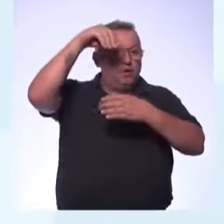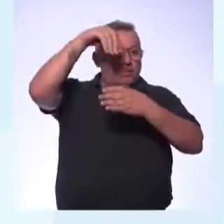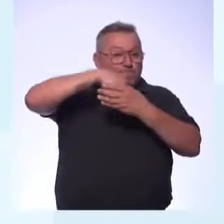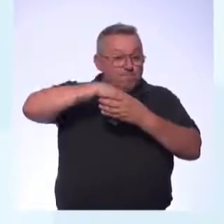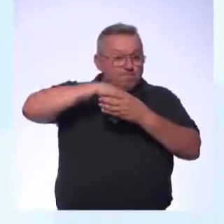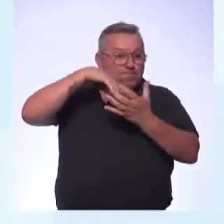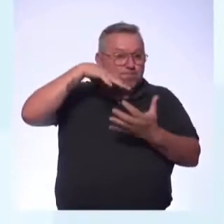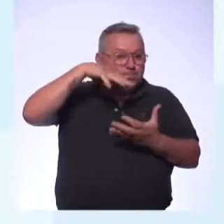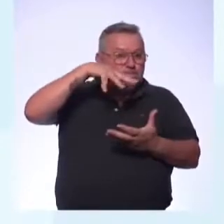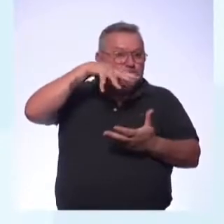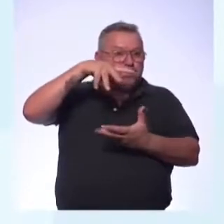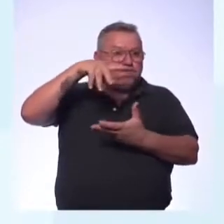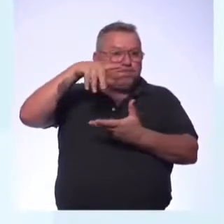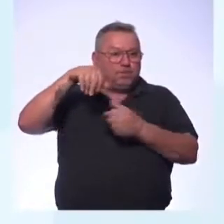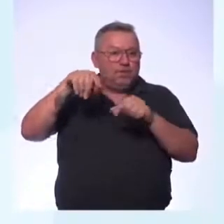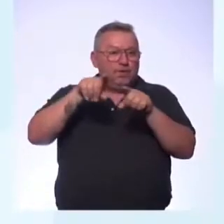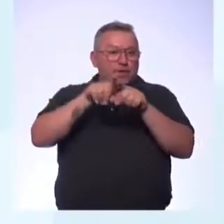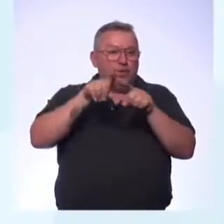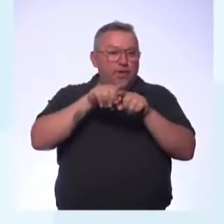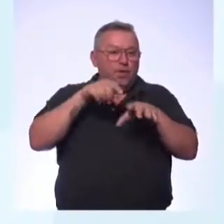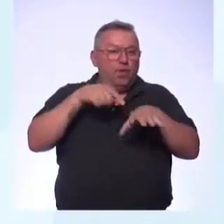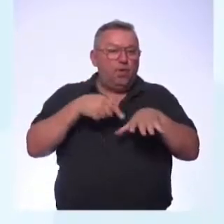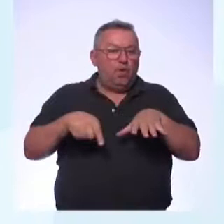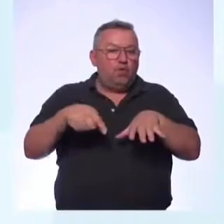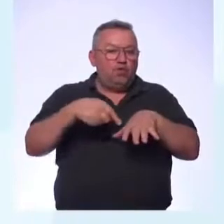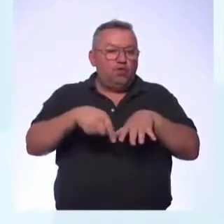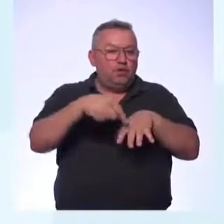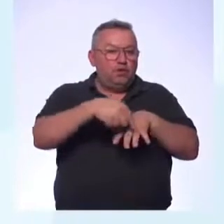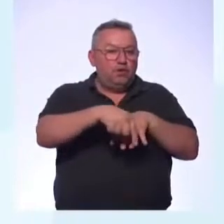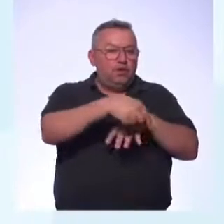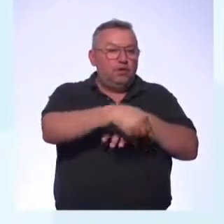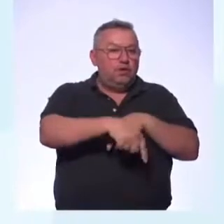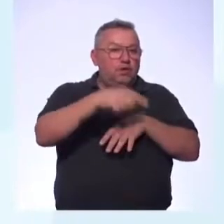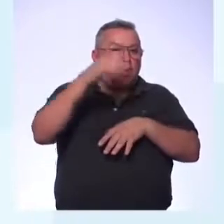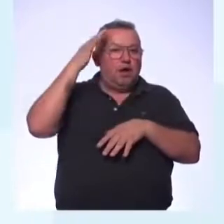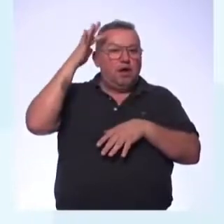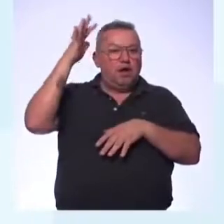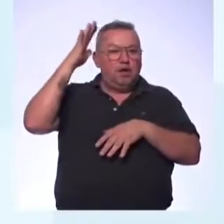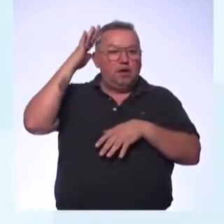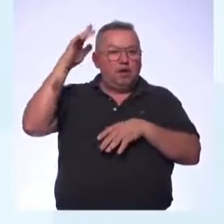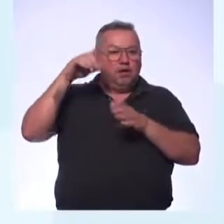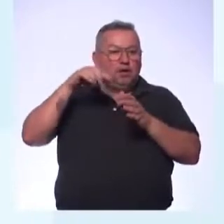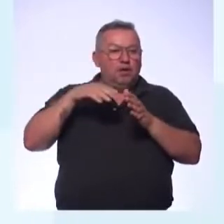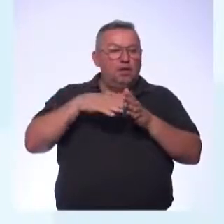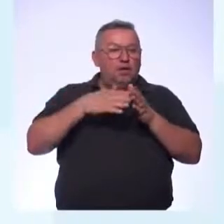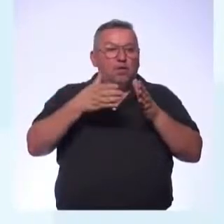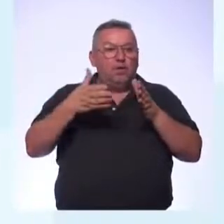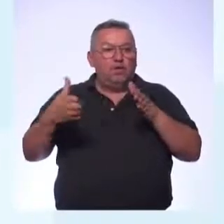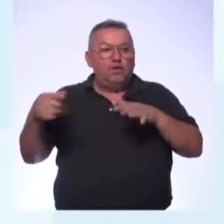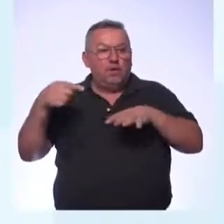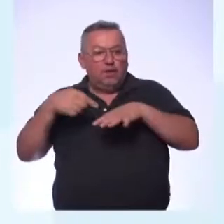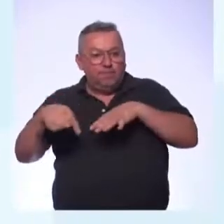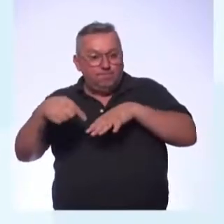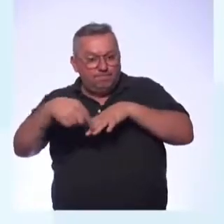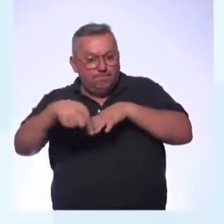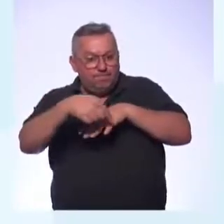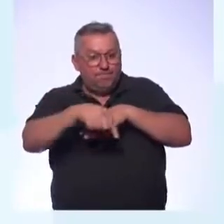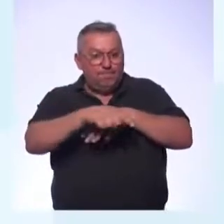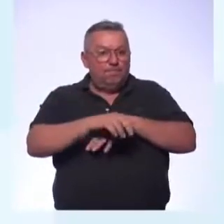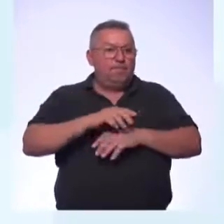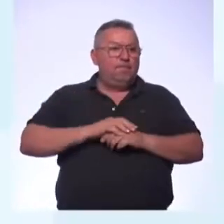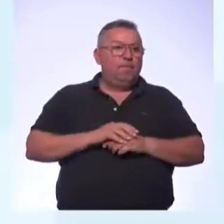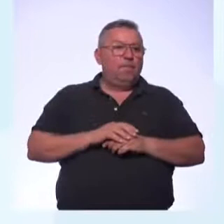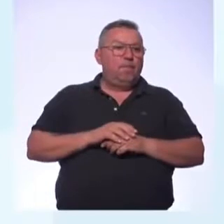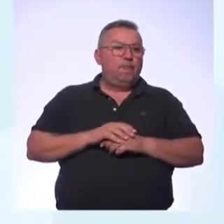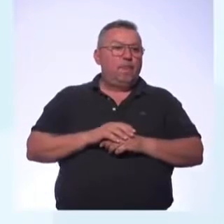da Terra, a formação dos continentes, a teoria das derivas continentais, que é a teoria de